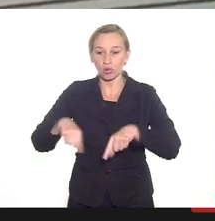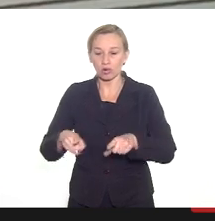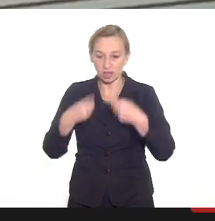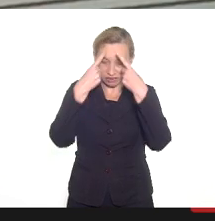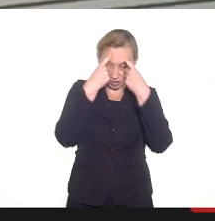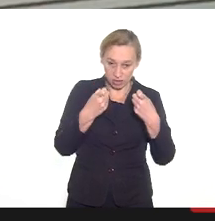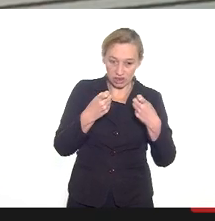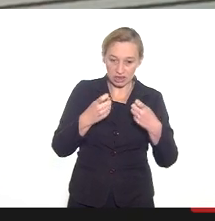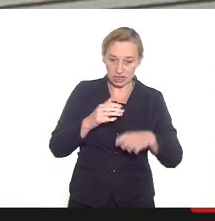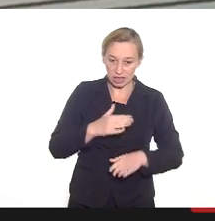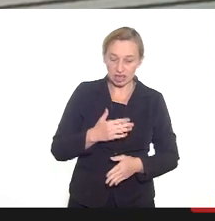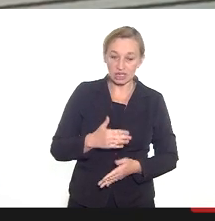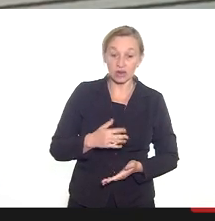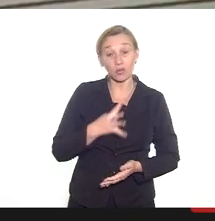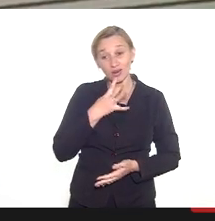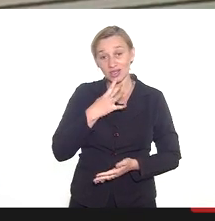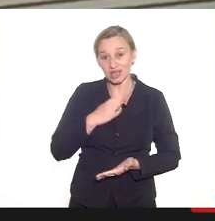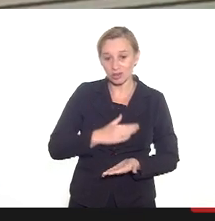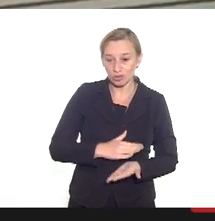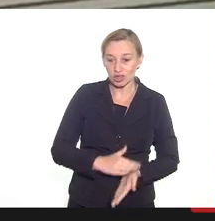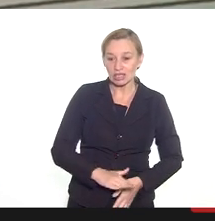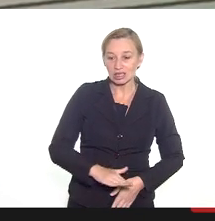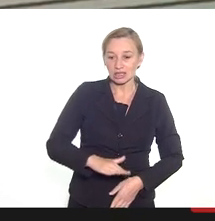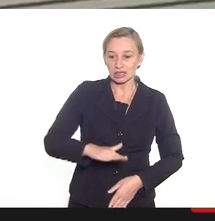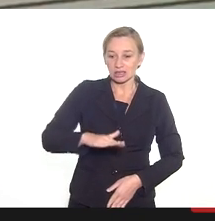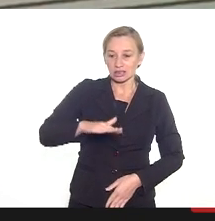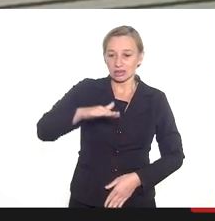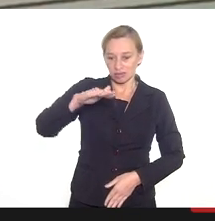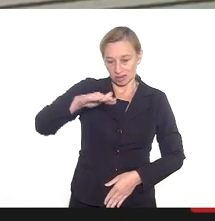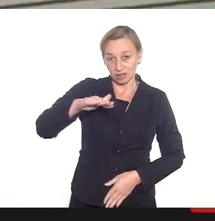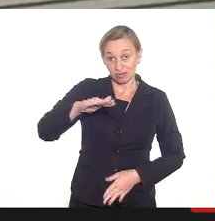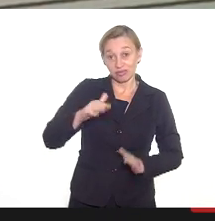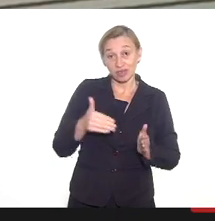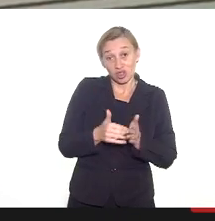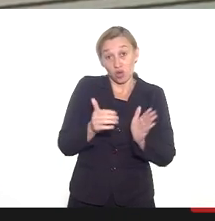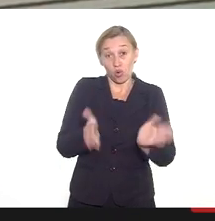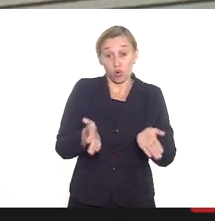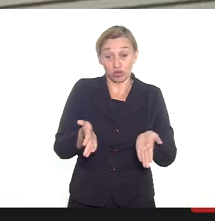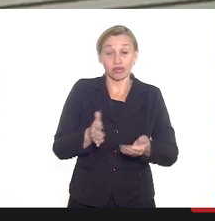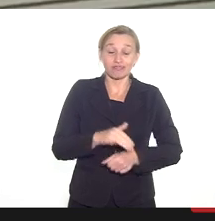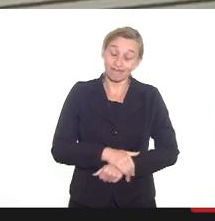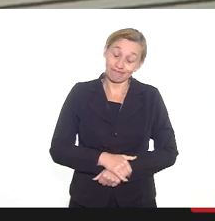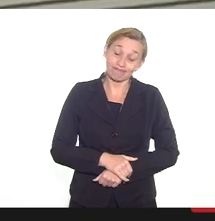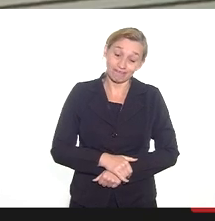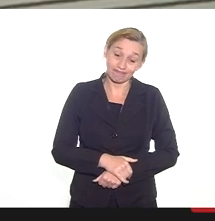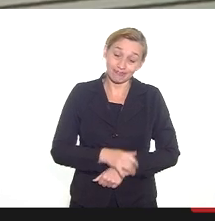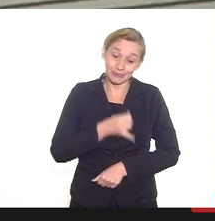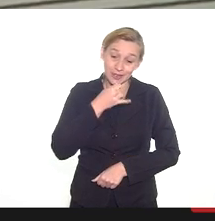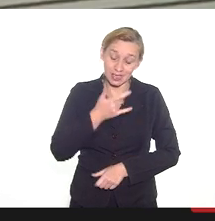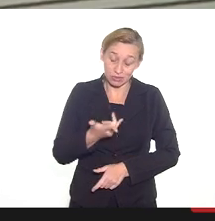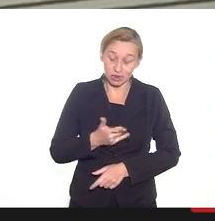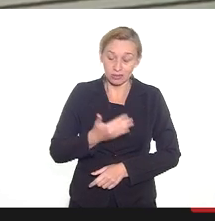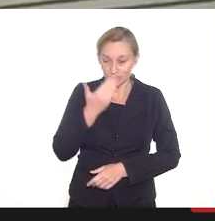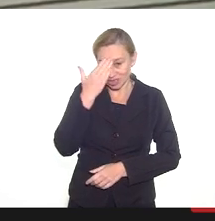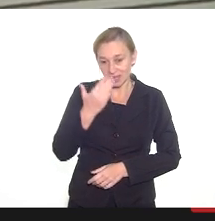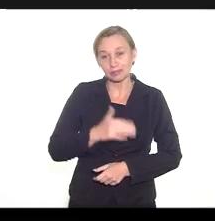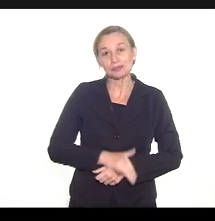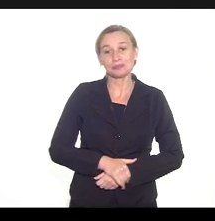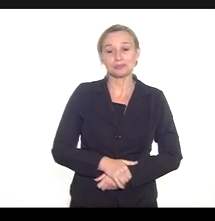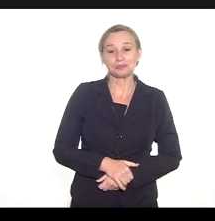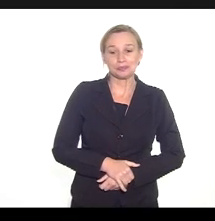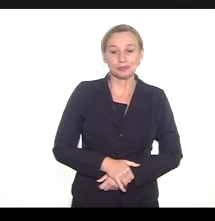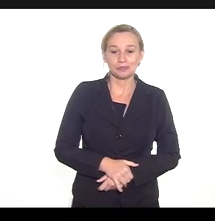que nasceu, e que não conseguimos vê-la dissipada ainda, e não será em pouco tempo, infelizmente. Muito obrigado.